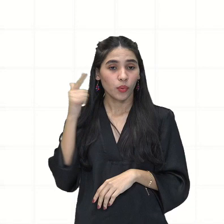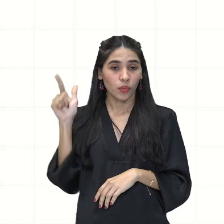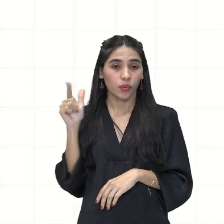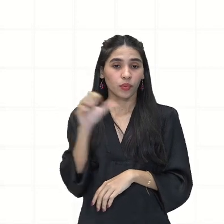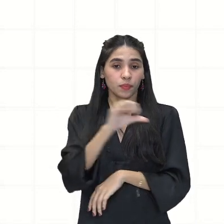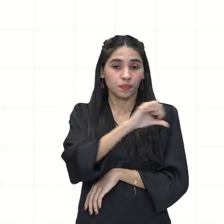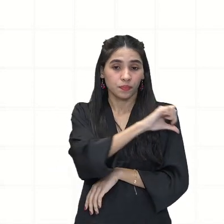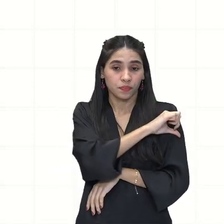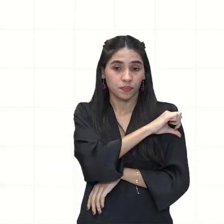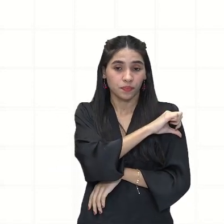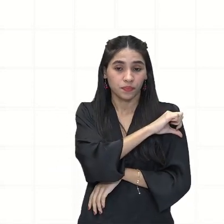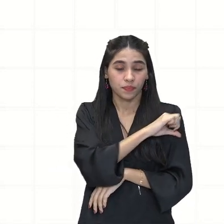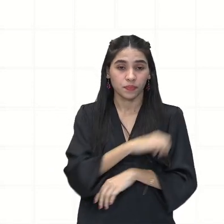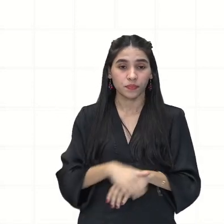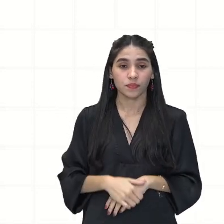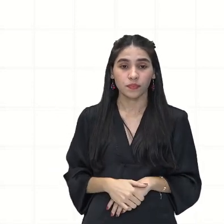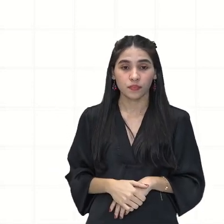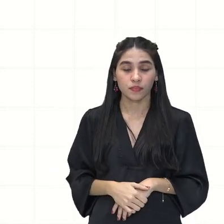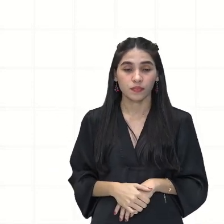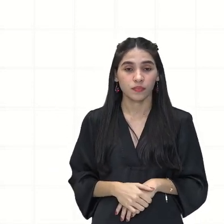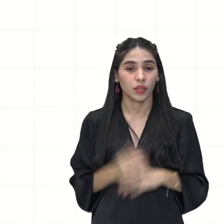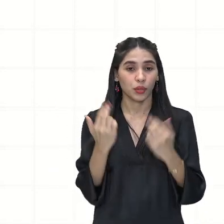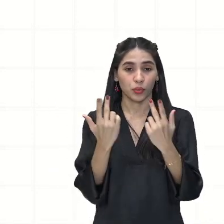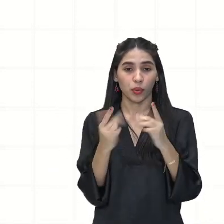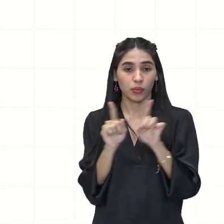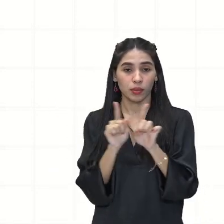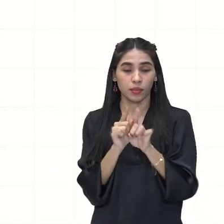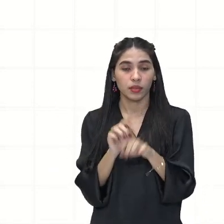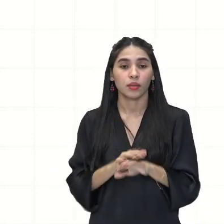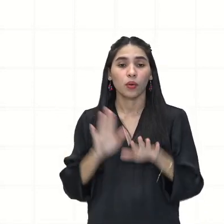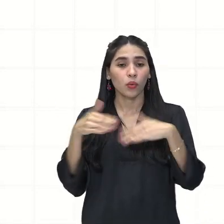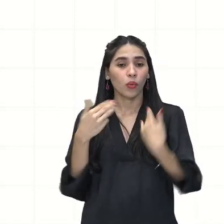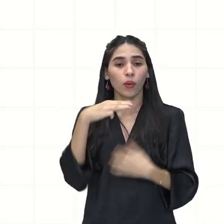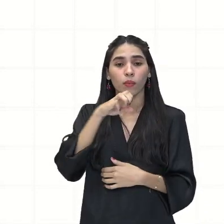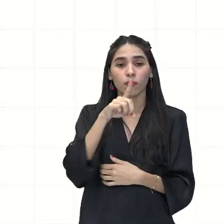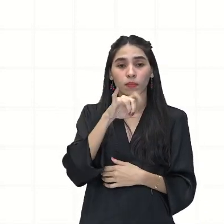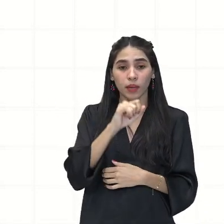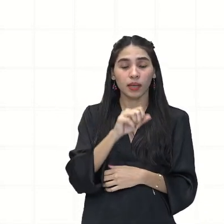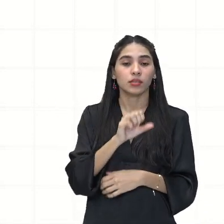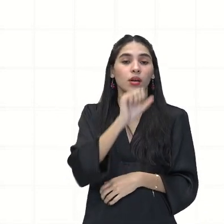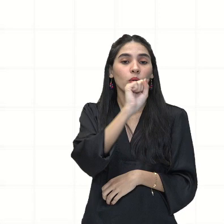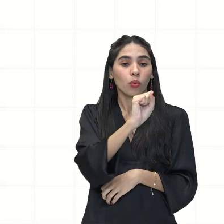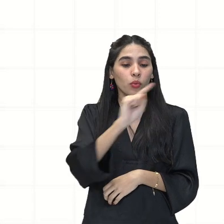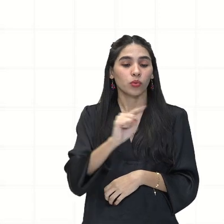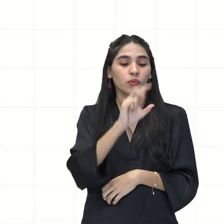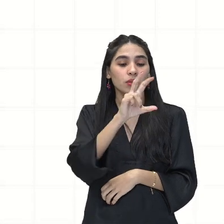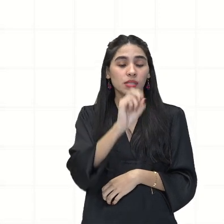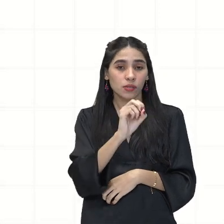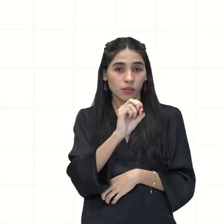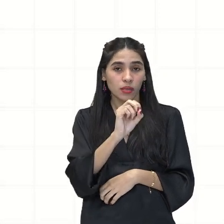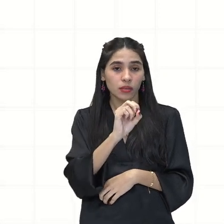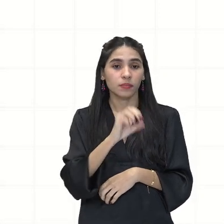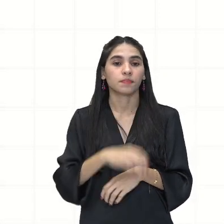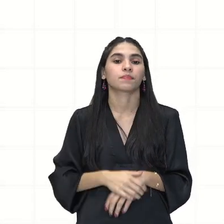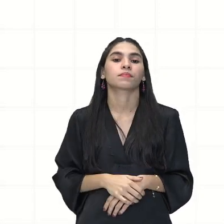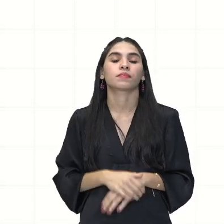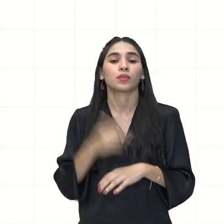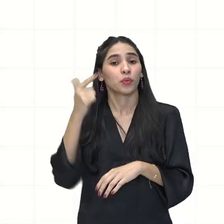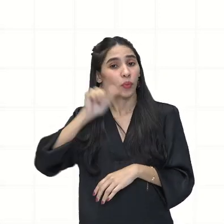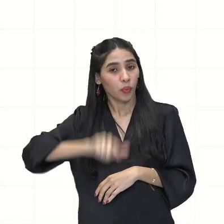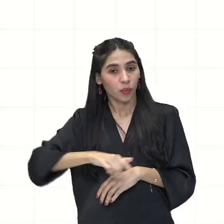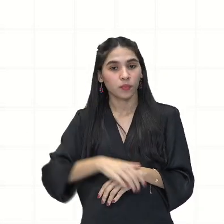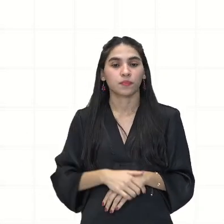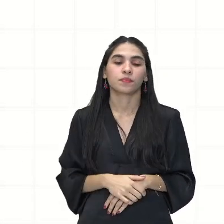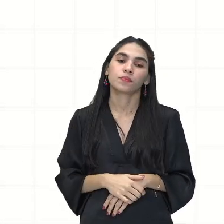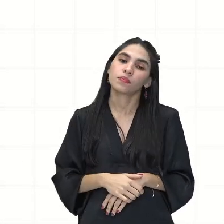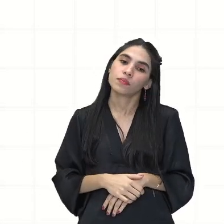o nono ano. Olha o nono ano, mesma coisa. Qual foi a média? Foi 8,50. Então, de novo, olha,